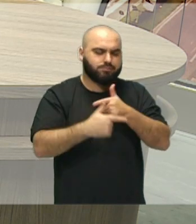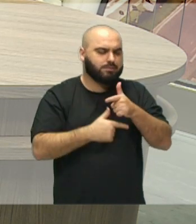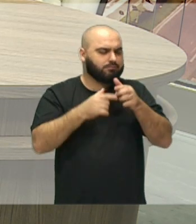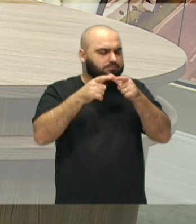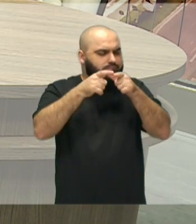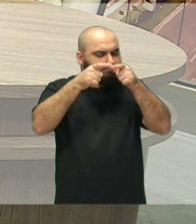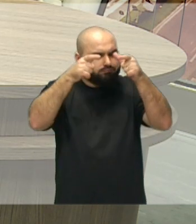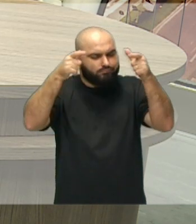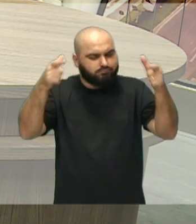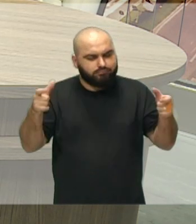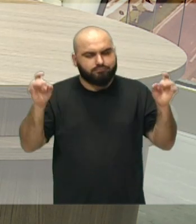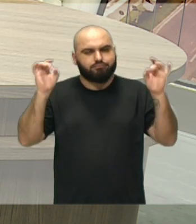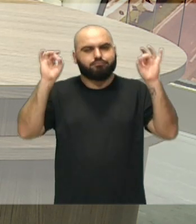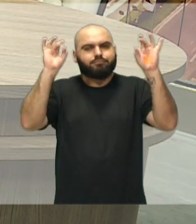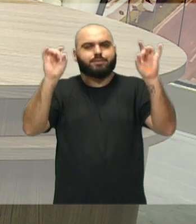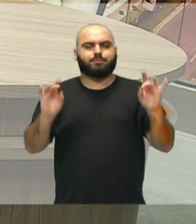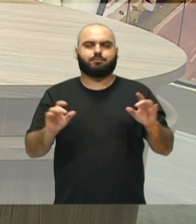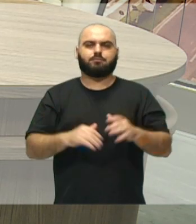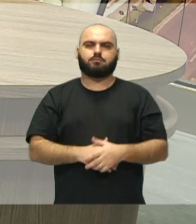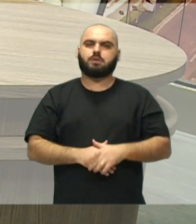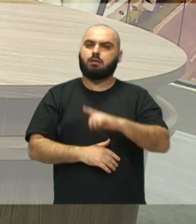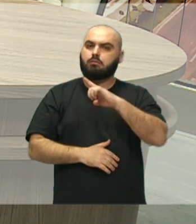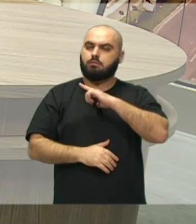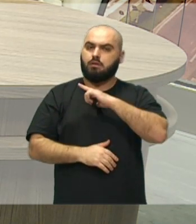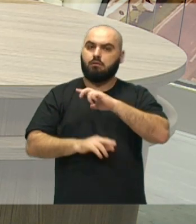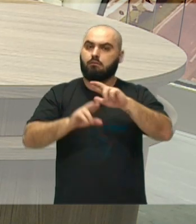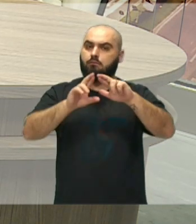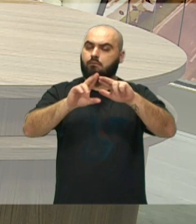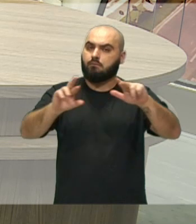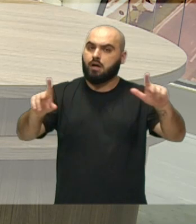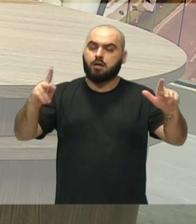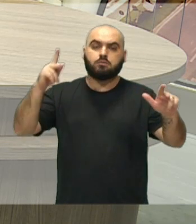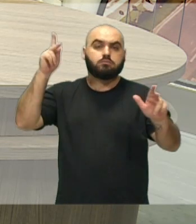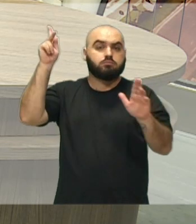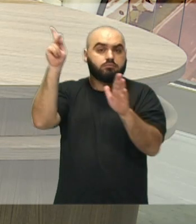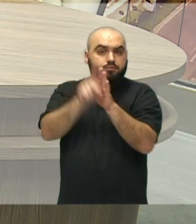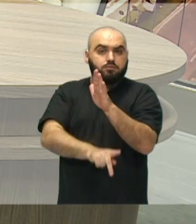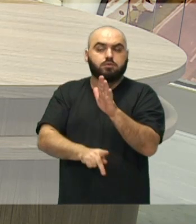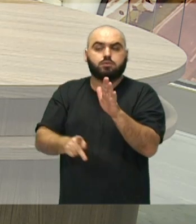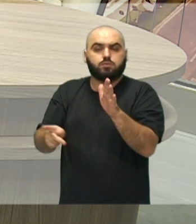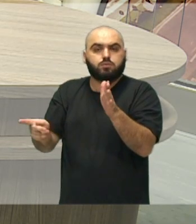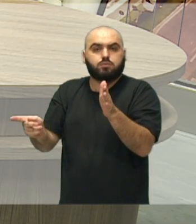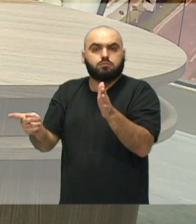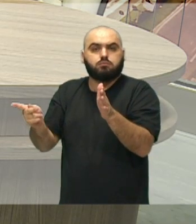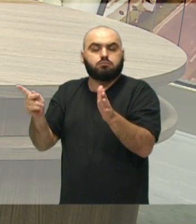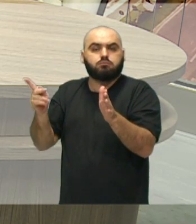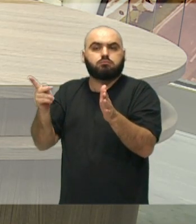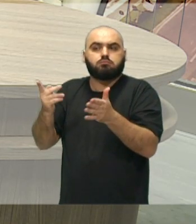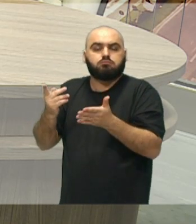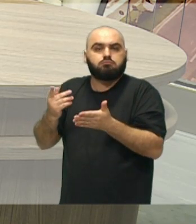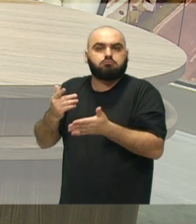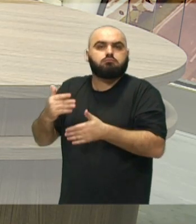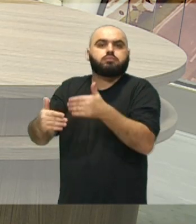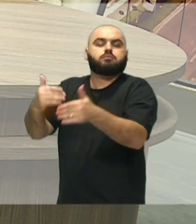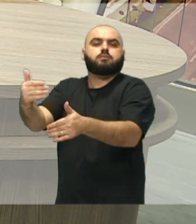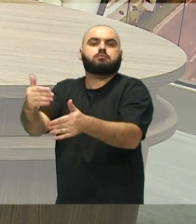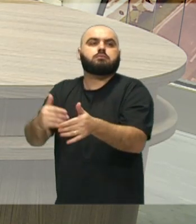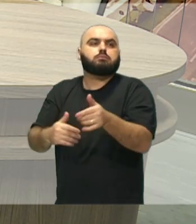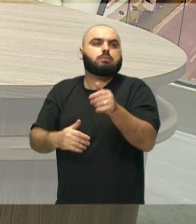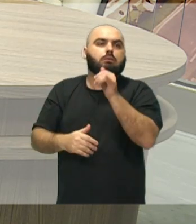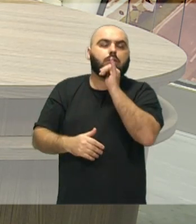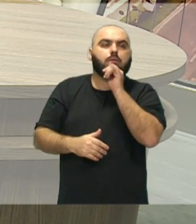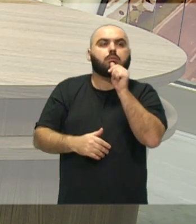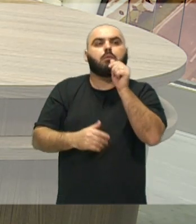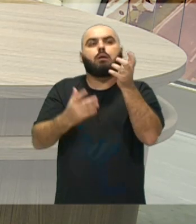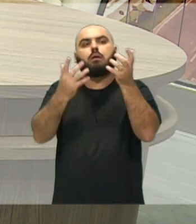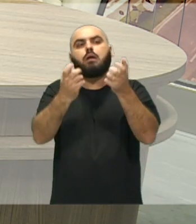né? São muitos projetos sendo tocados, e como é que a gente faz se a gente quiser contribuir, por exemplo,